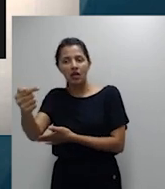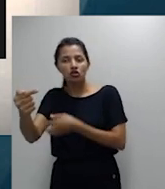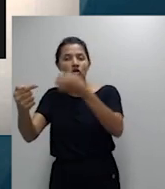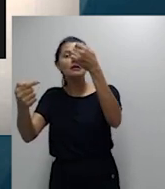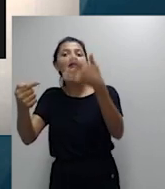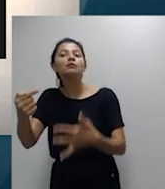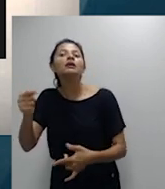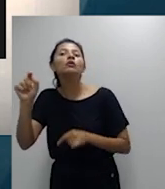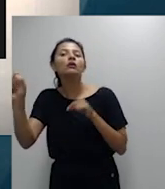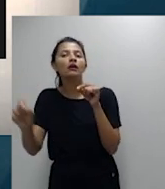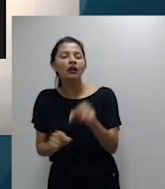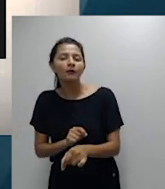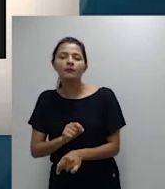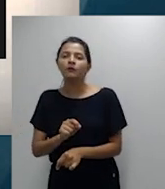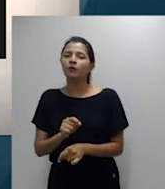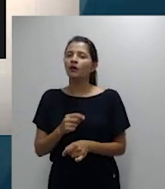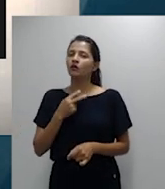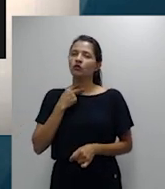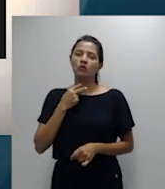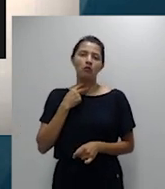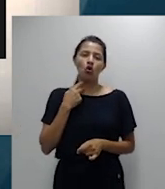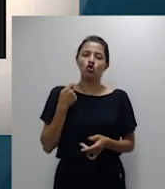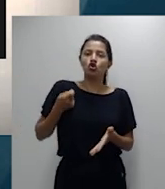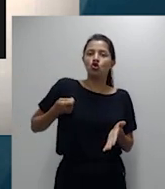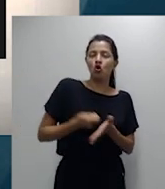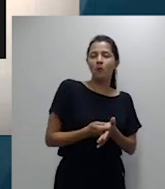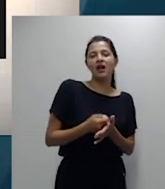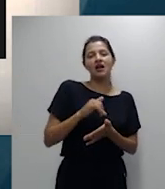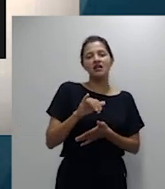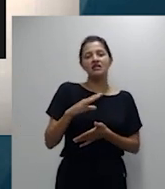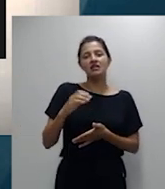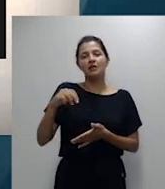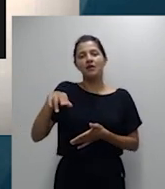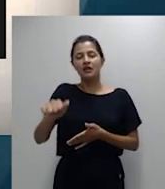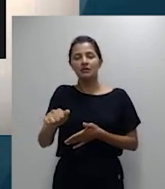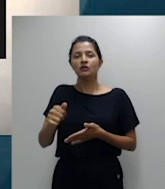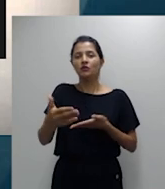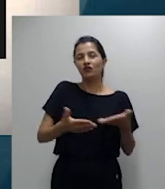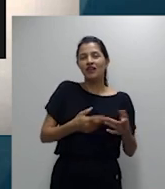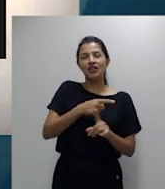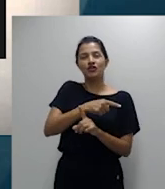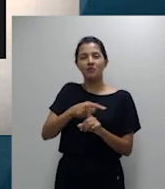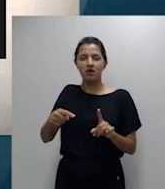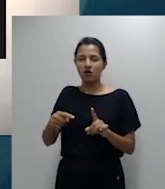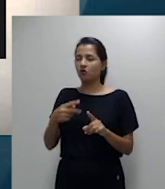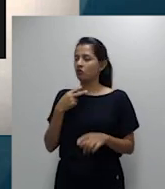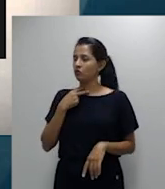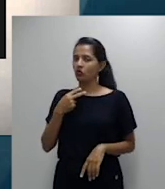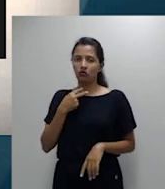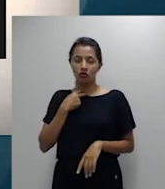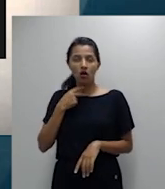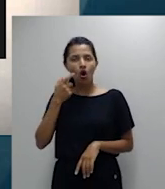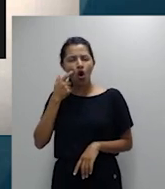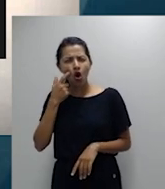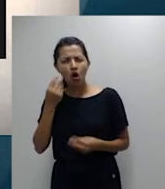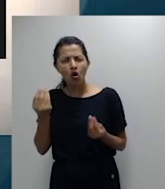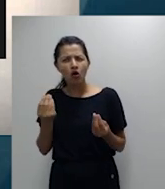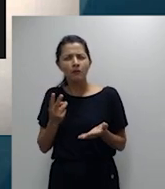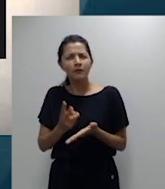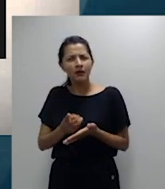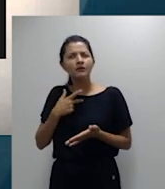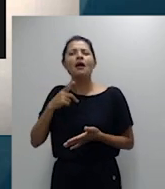é ilegítima a cobrança de ICMS sobre a atividade-meio vejam mesmo que